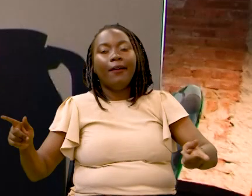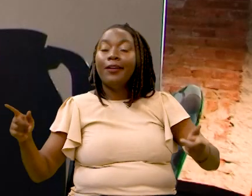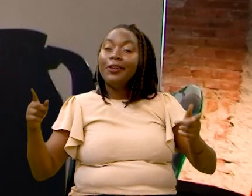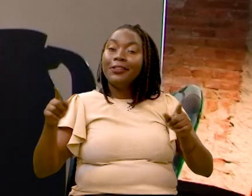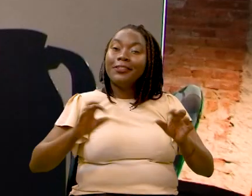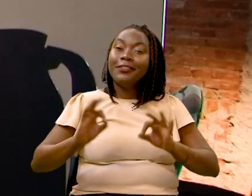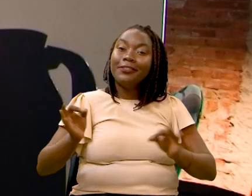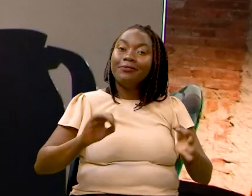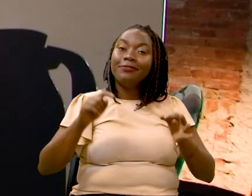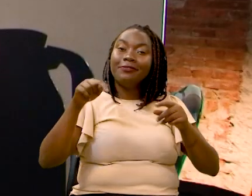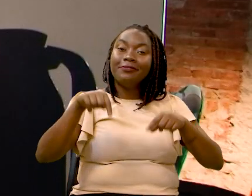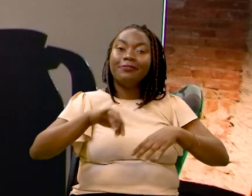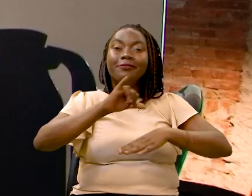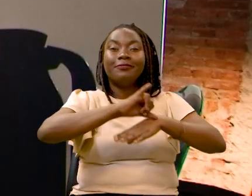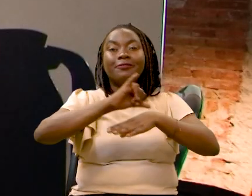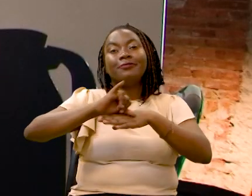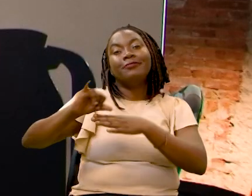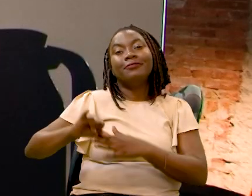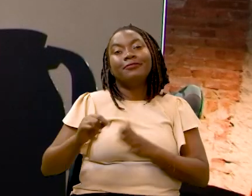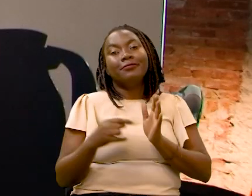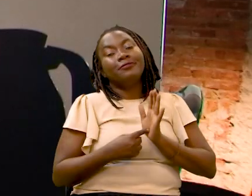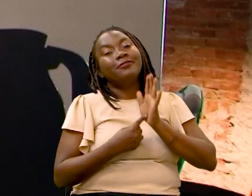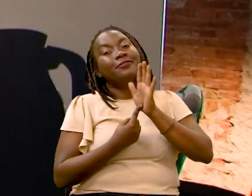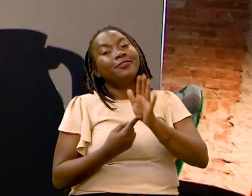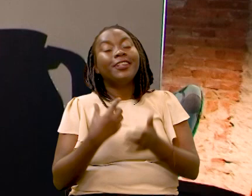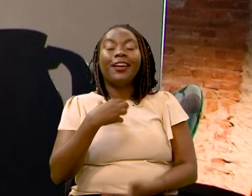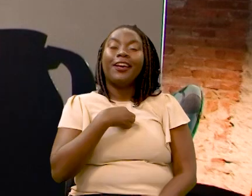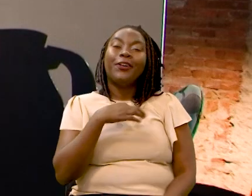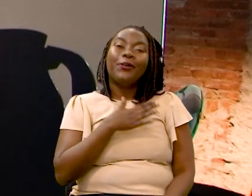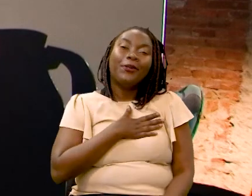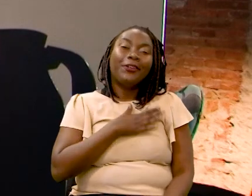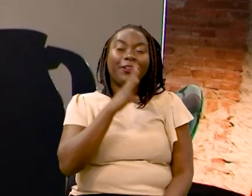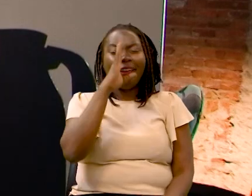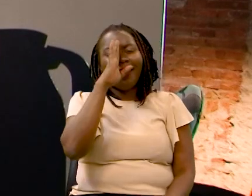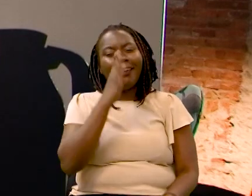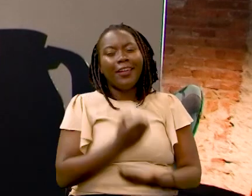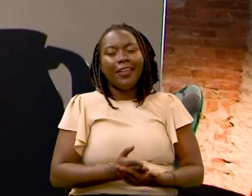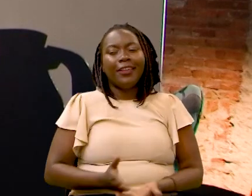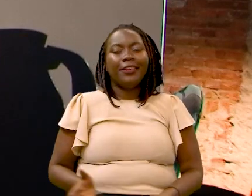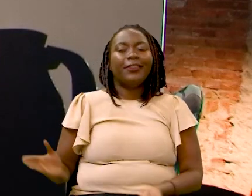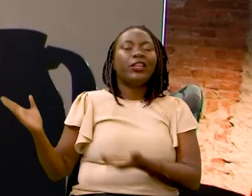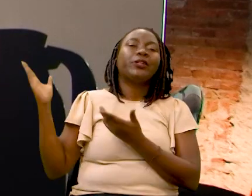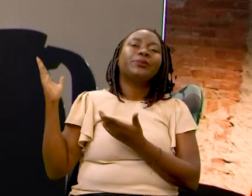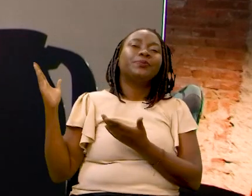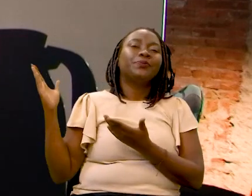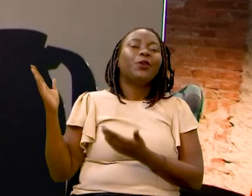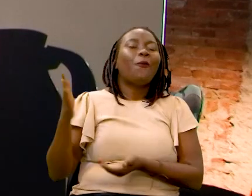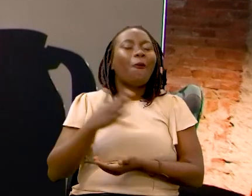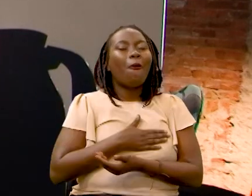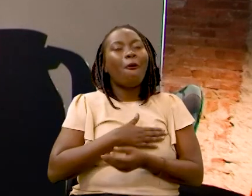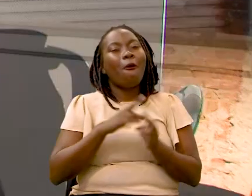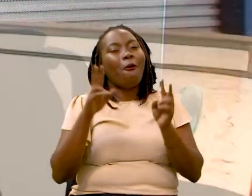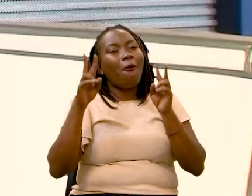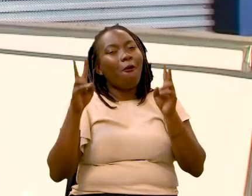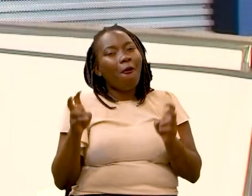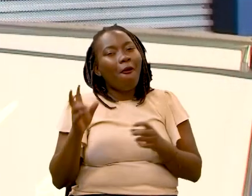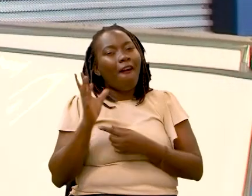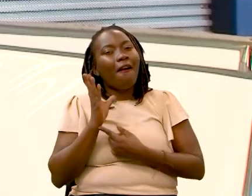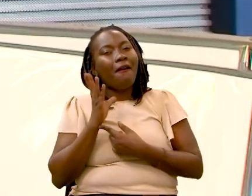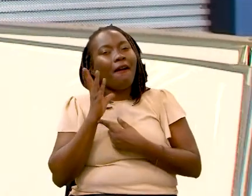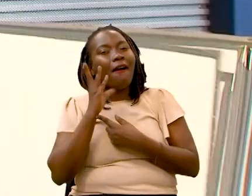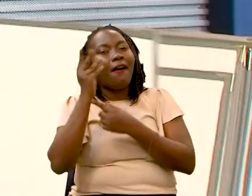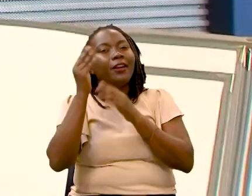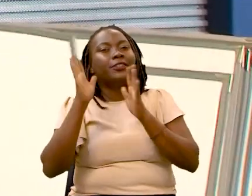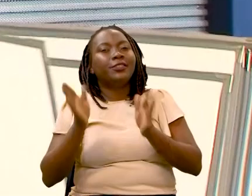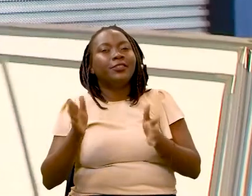aqui exposições, algumas curadorias, e é o formato que eu gosto, porque eu acredito eu gosto dessa questão